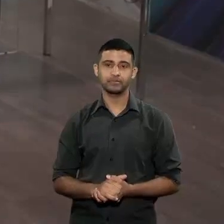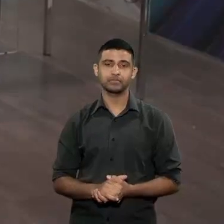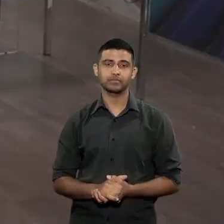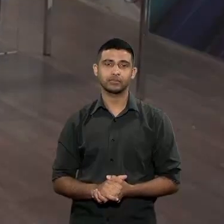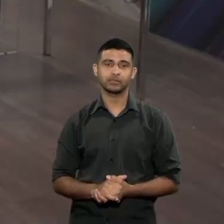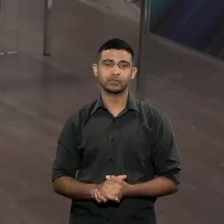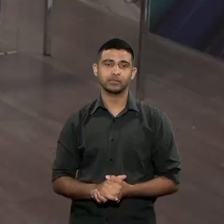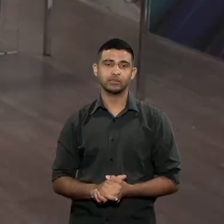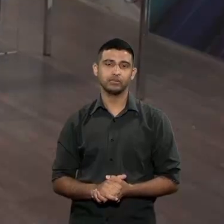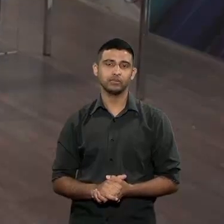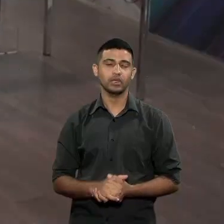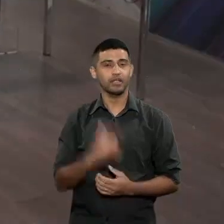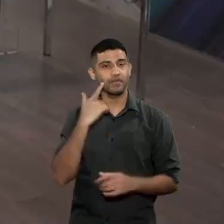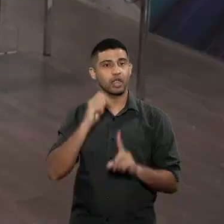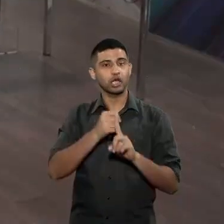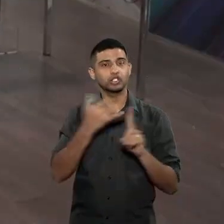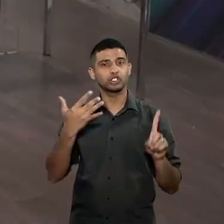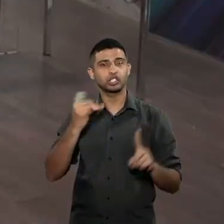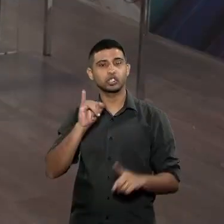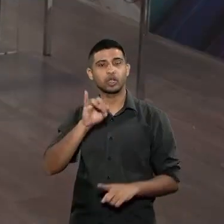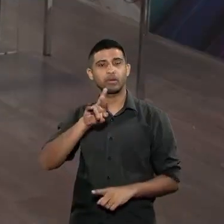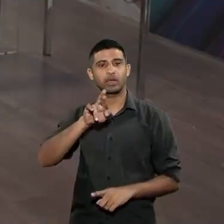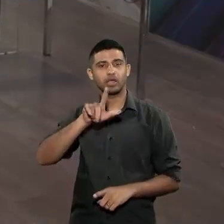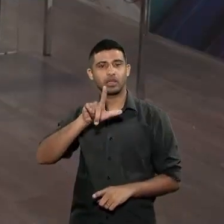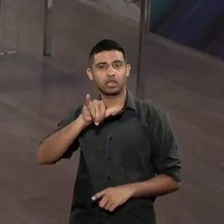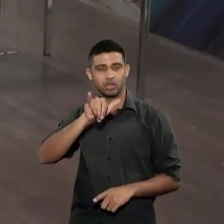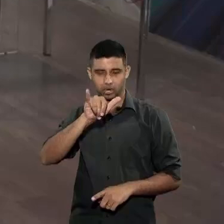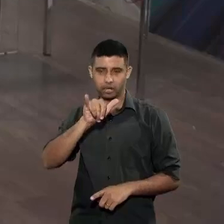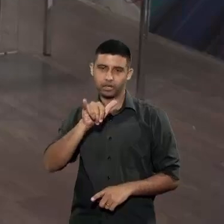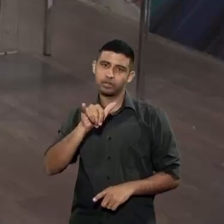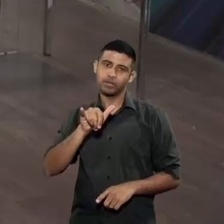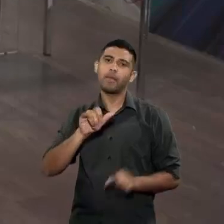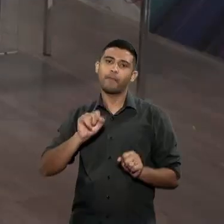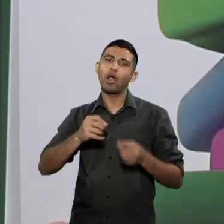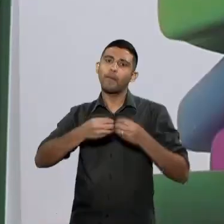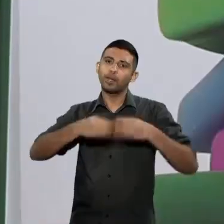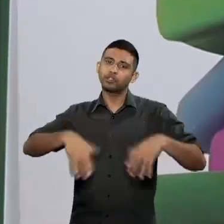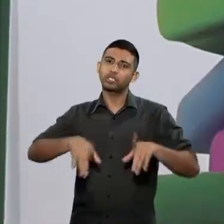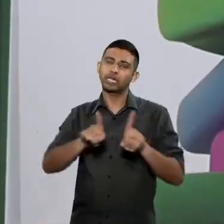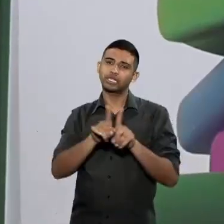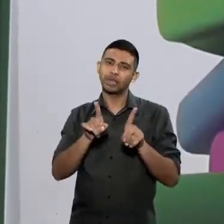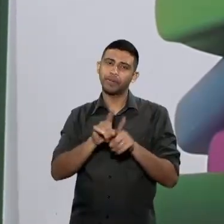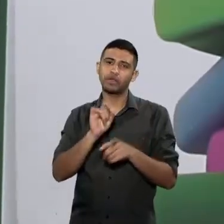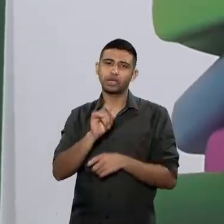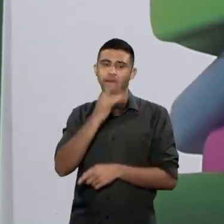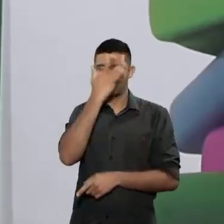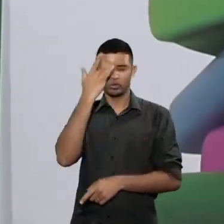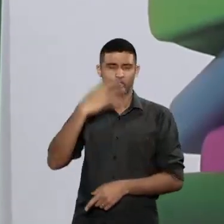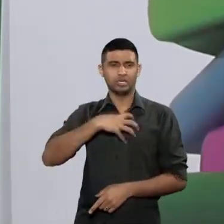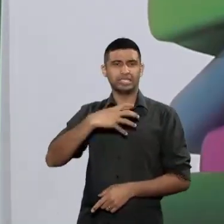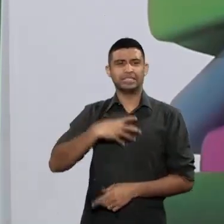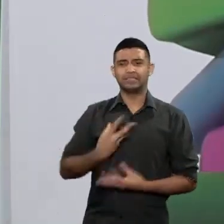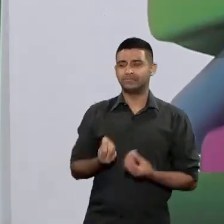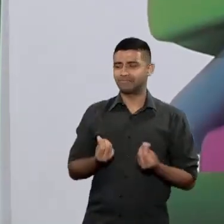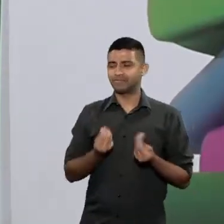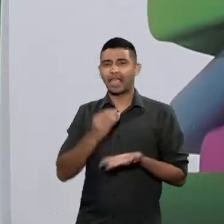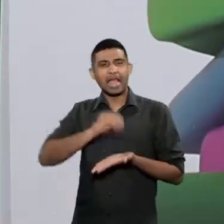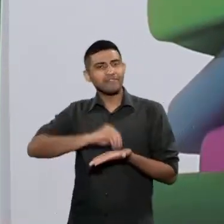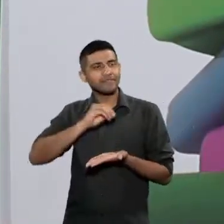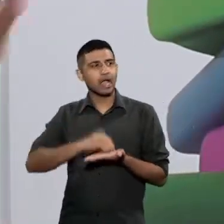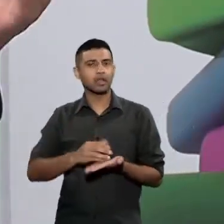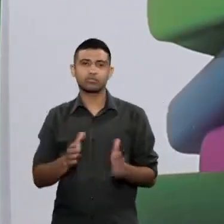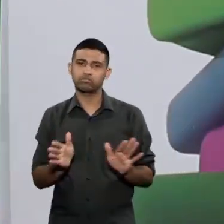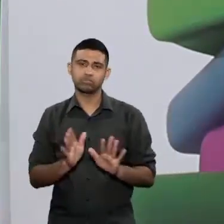só para isso. A síndrome de Ehlers, ela afeta também, não é só a pessoas com a fotossensibilidade.